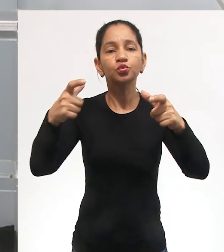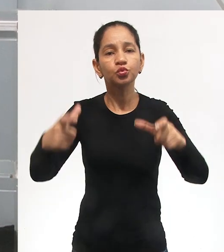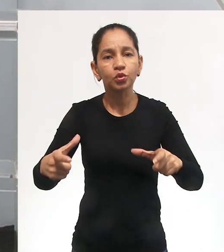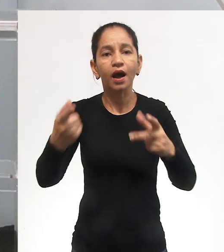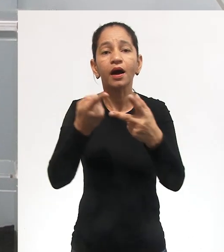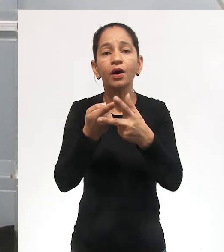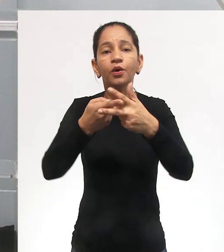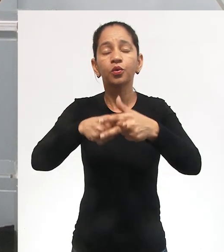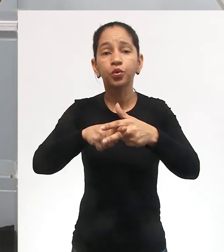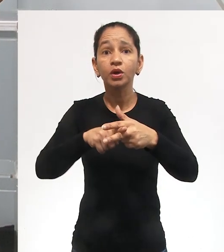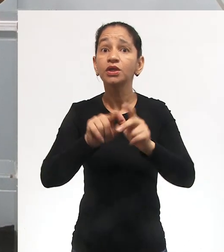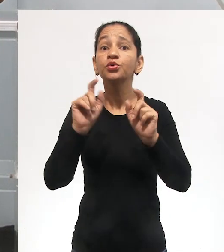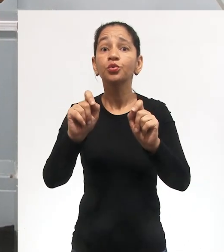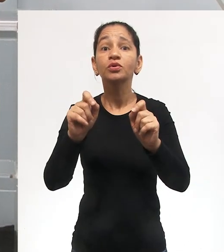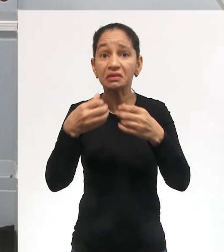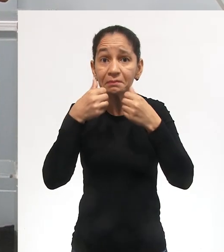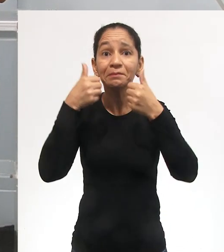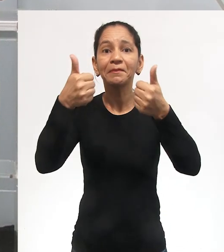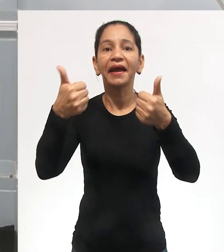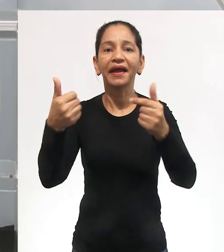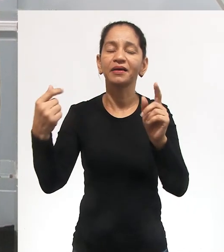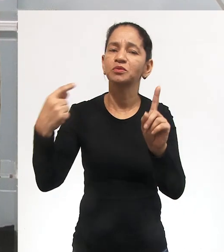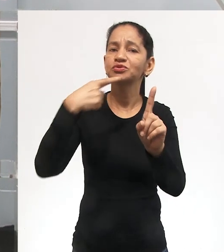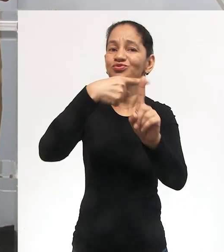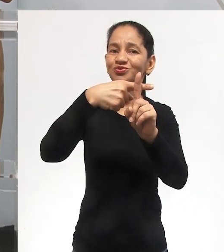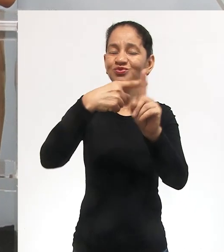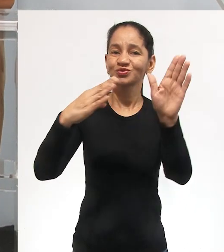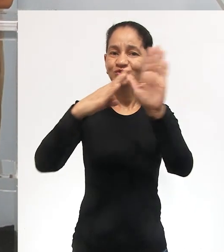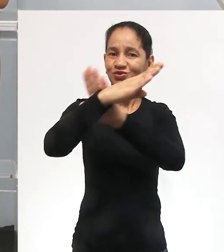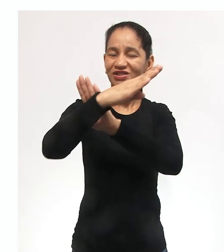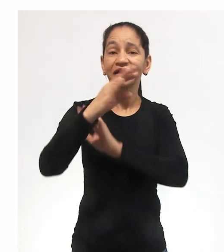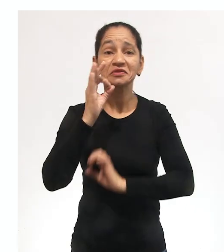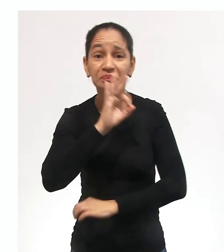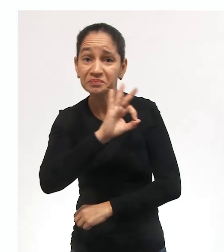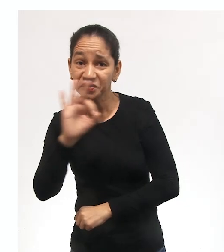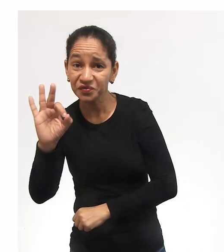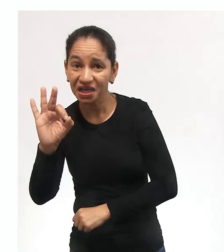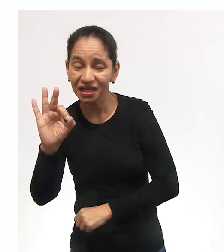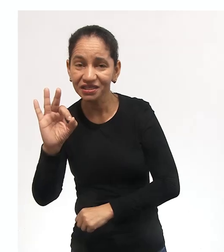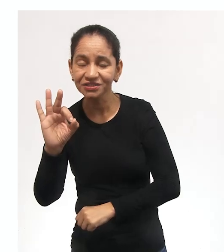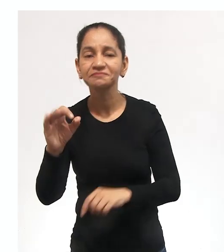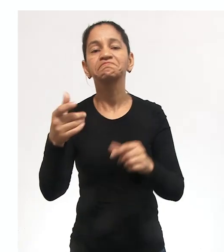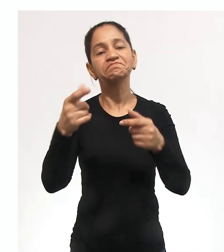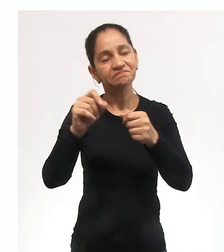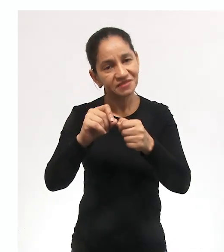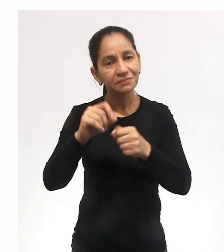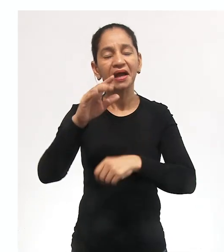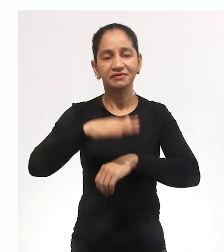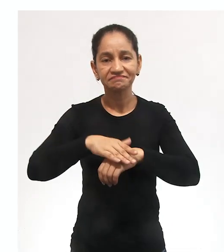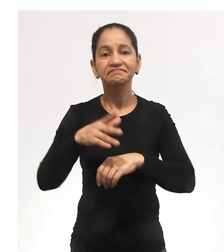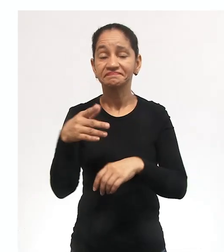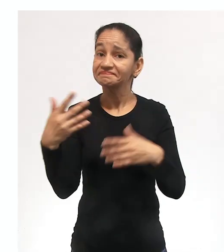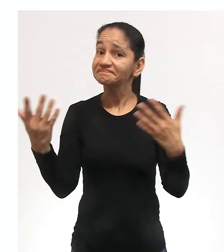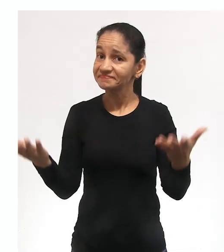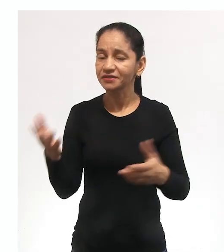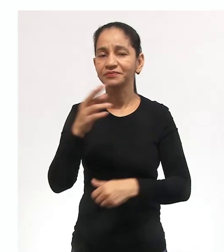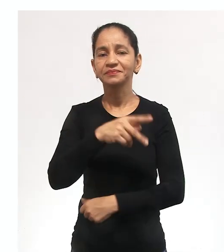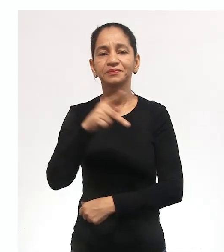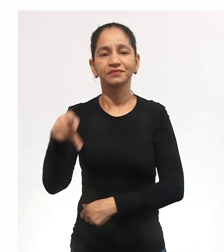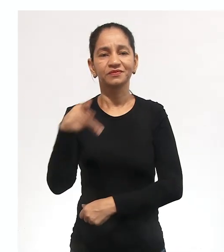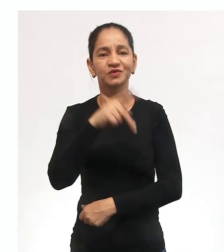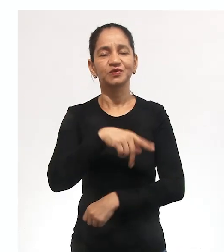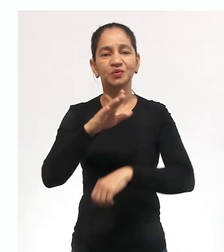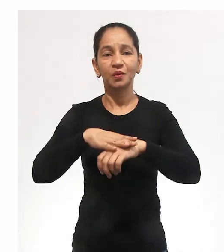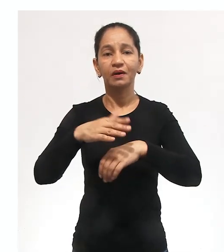que pode ser ajustado e o que funcionou bem naquela situação. Nesse sentido, o mediador,